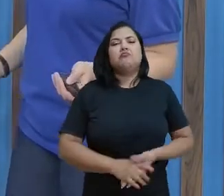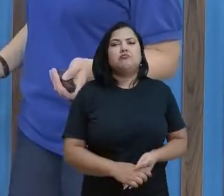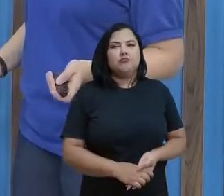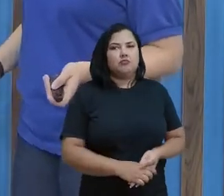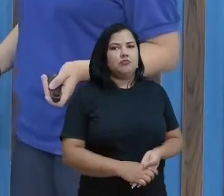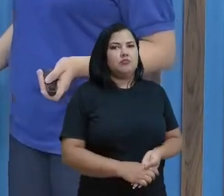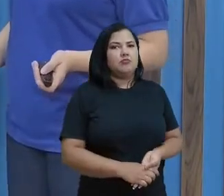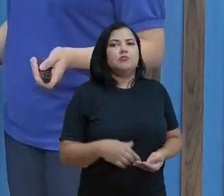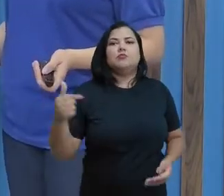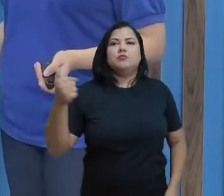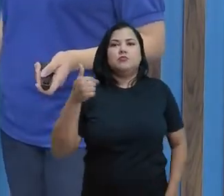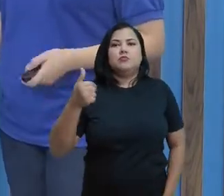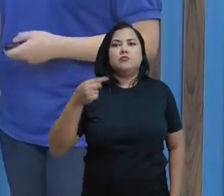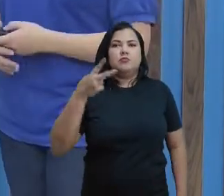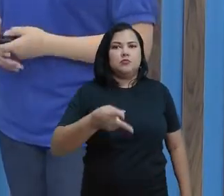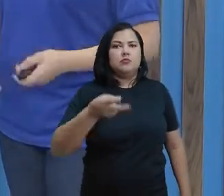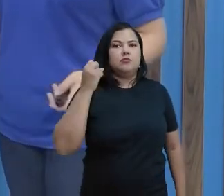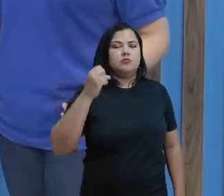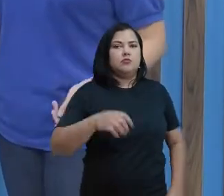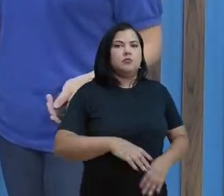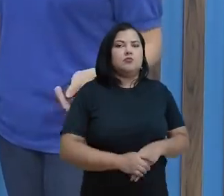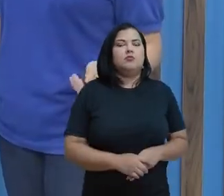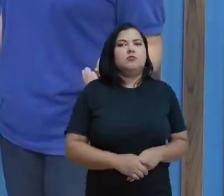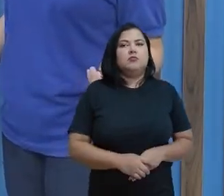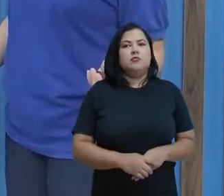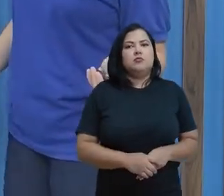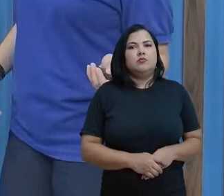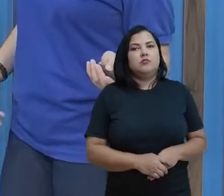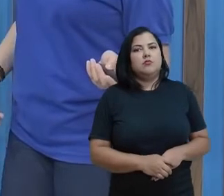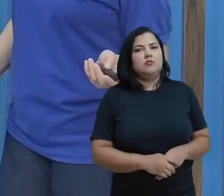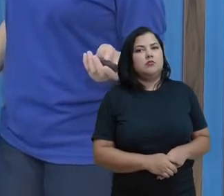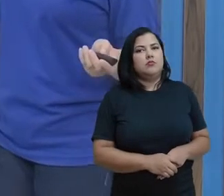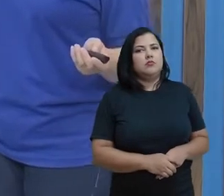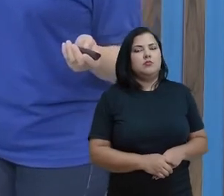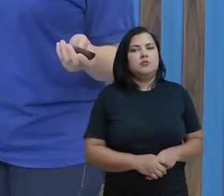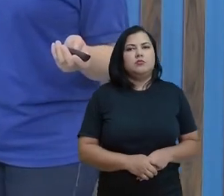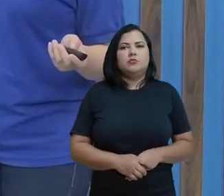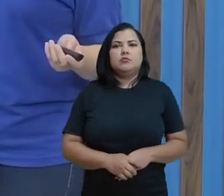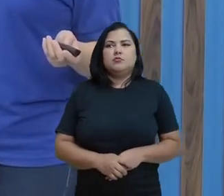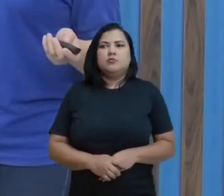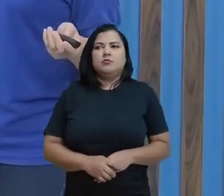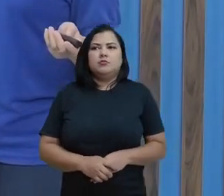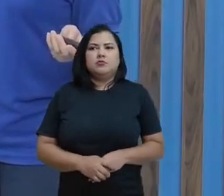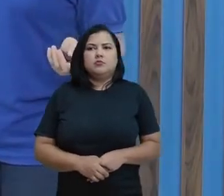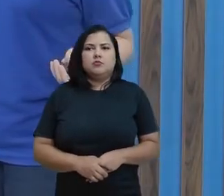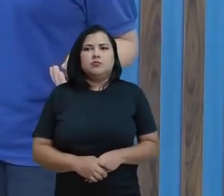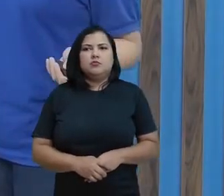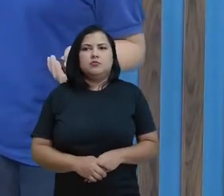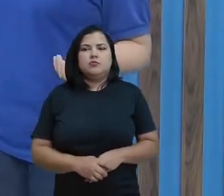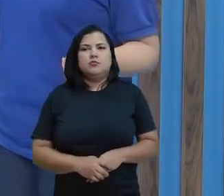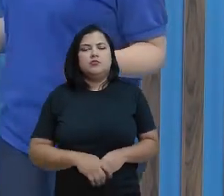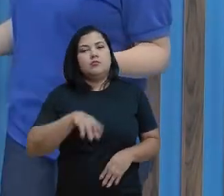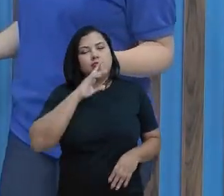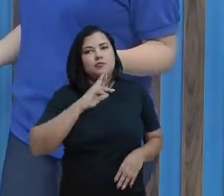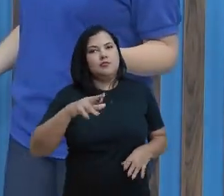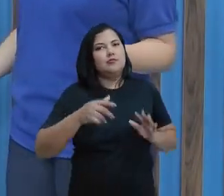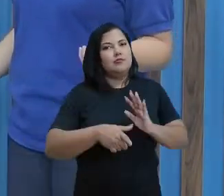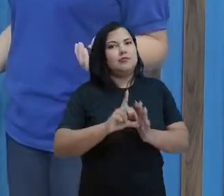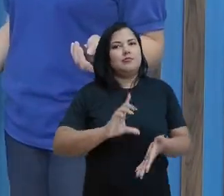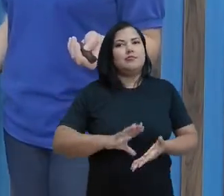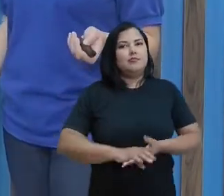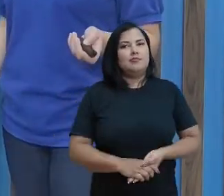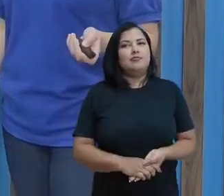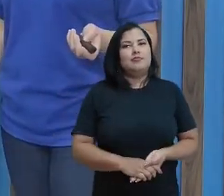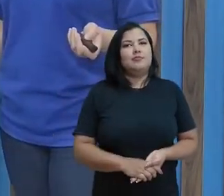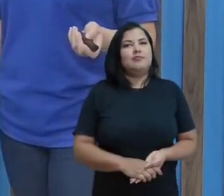fazer a segunda verificação, a ideia vai ser a mesma, ó. Deixa eu passar aqui. Eita, já respondi mesmo antes de coisar. Vem mesmo como eu